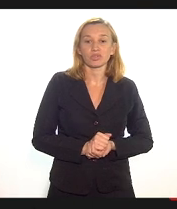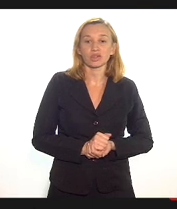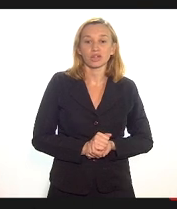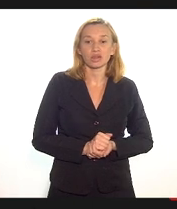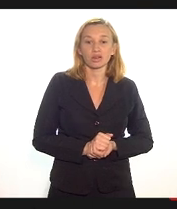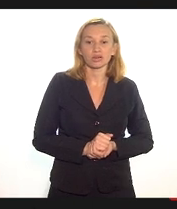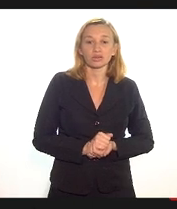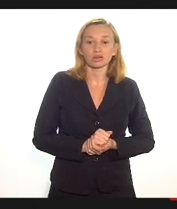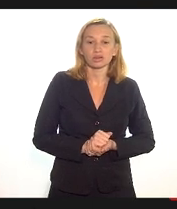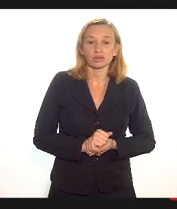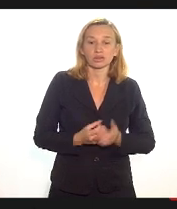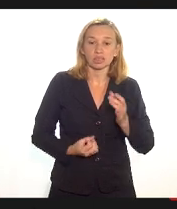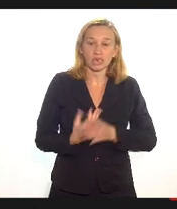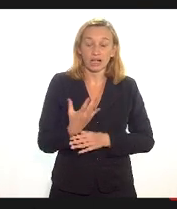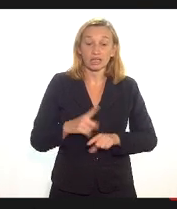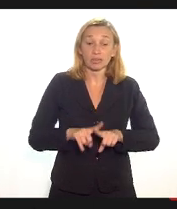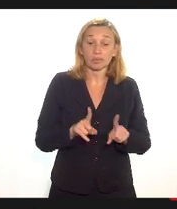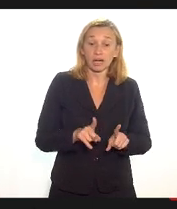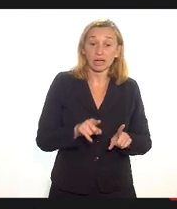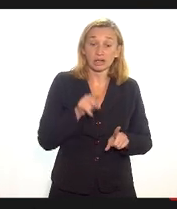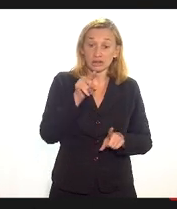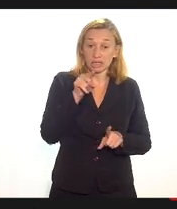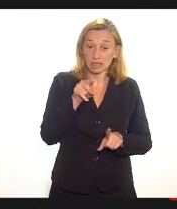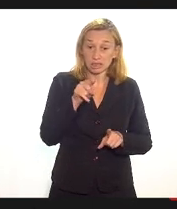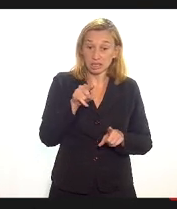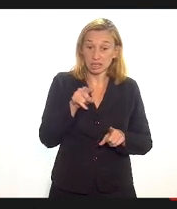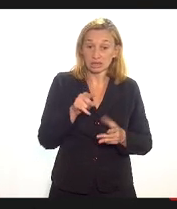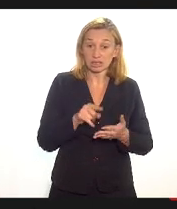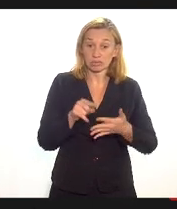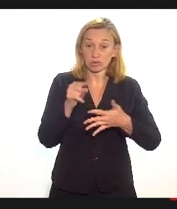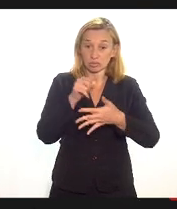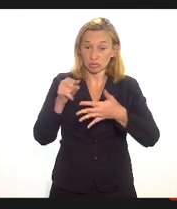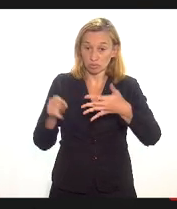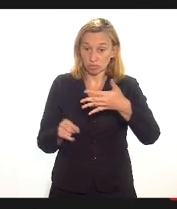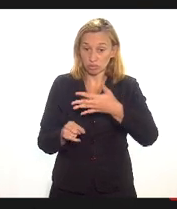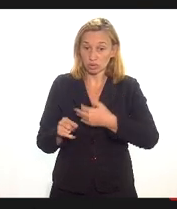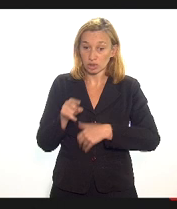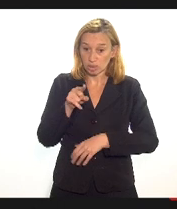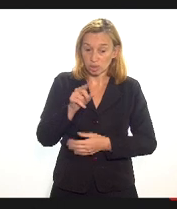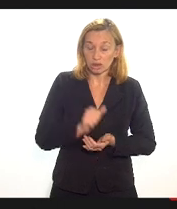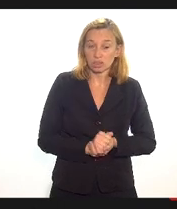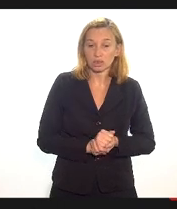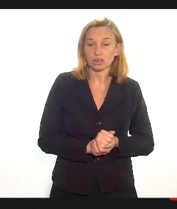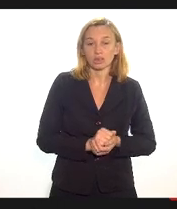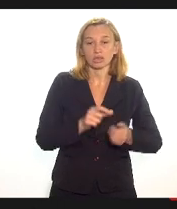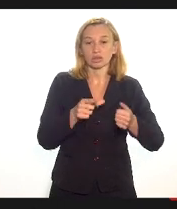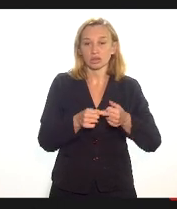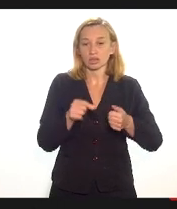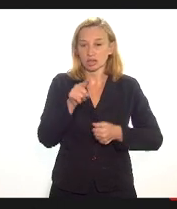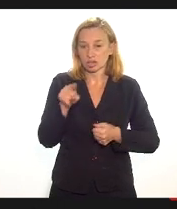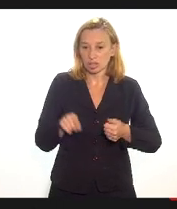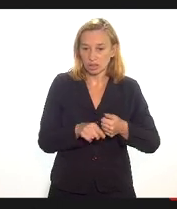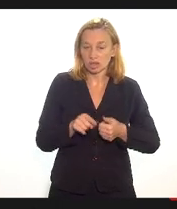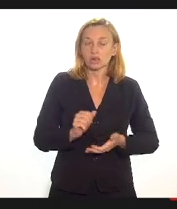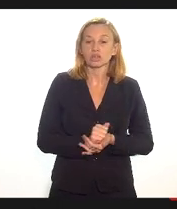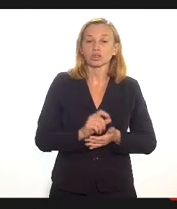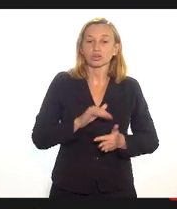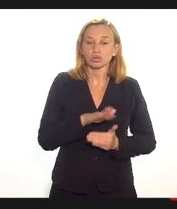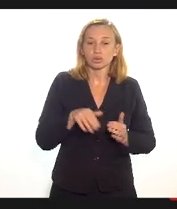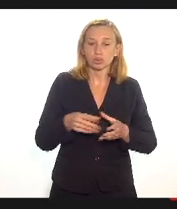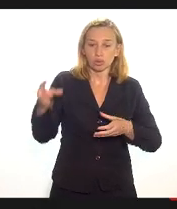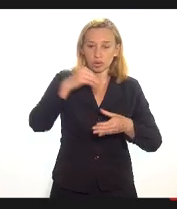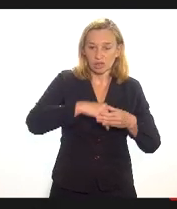foram estabelecidas, balizas essas que estão ali em cima, quer dizer, os gêneros estão ali e as espécies, quer dizer, eles foram sendo colocadas